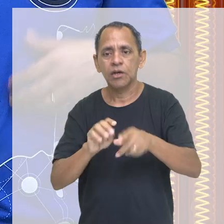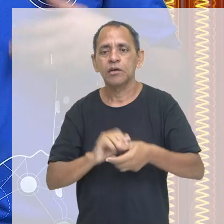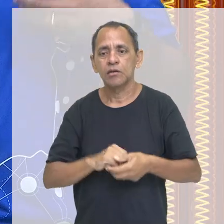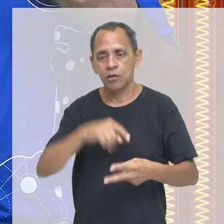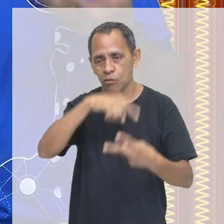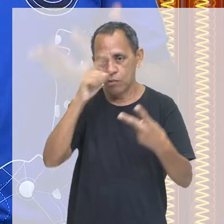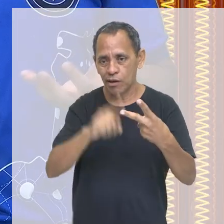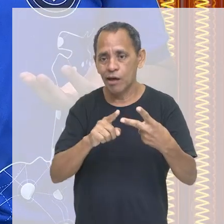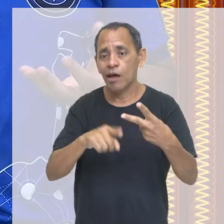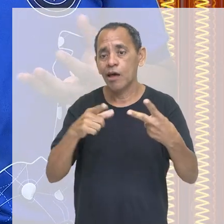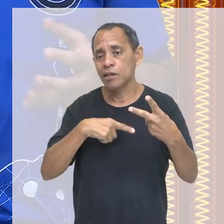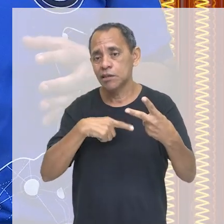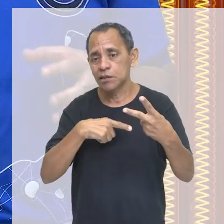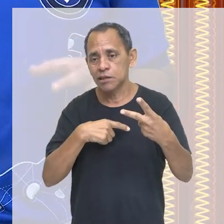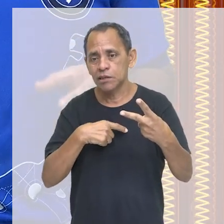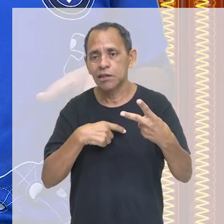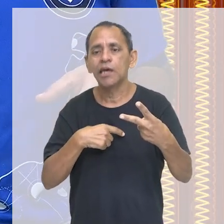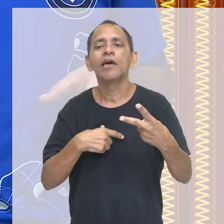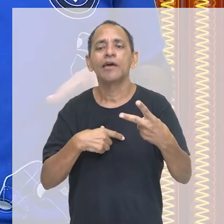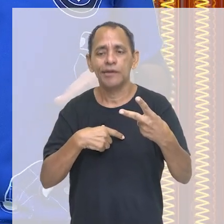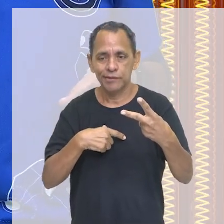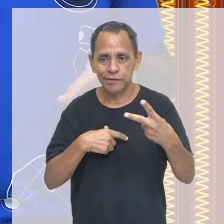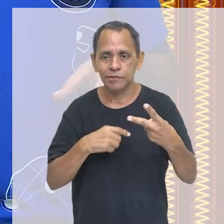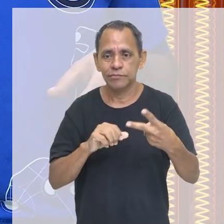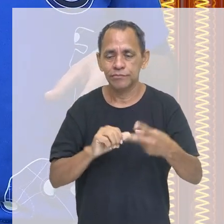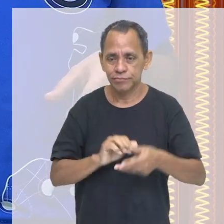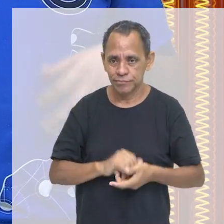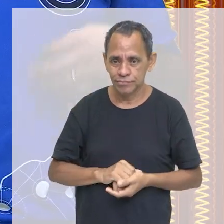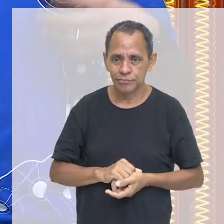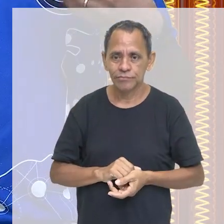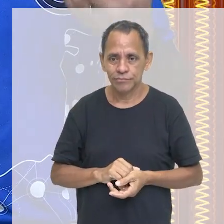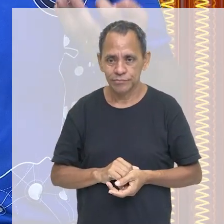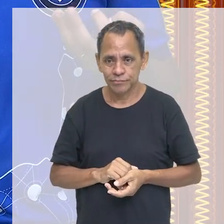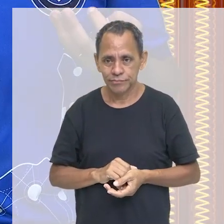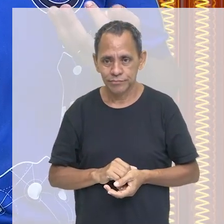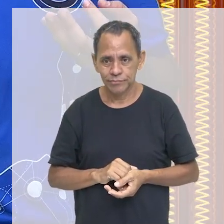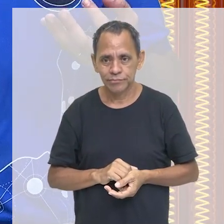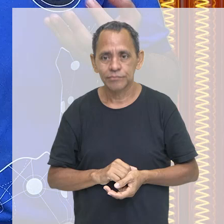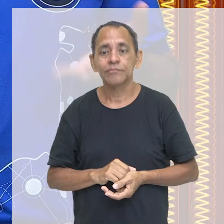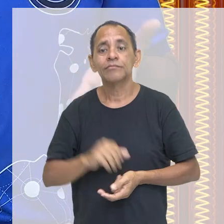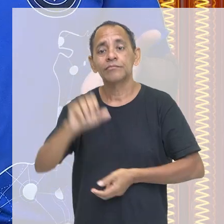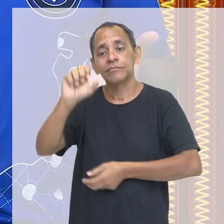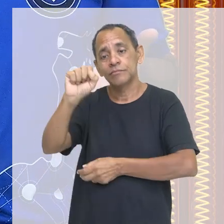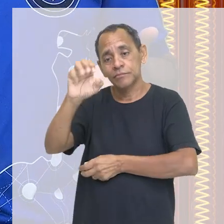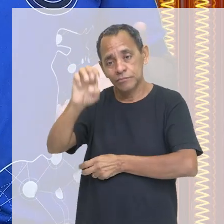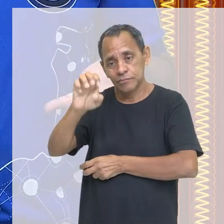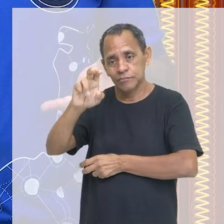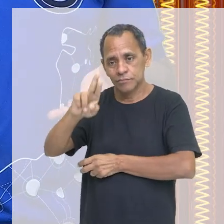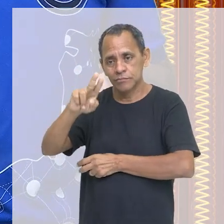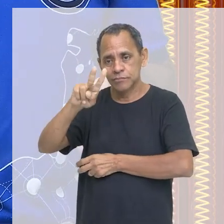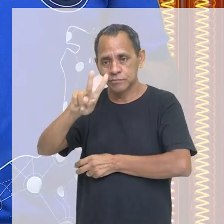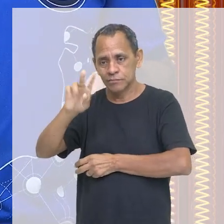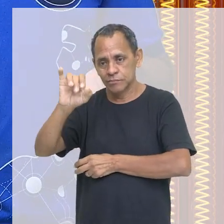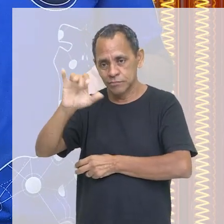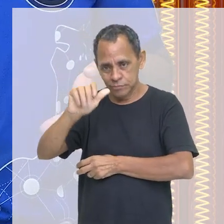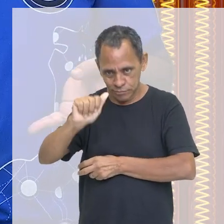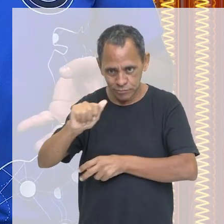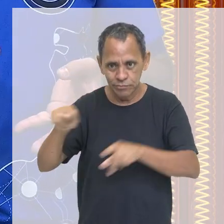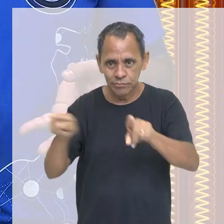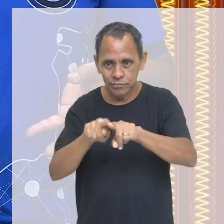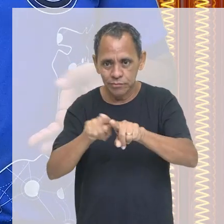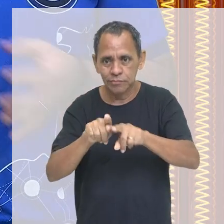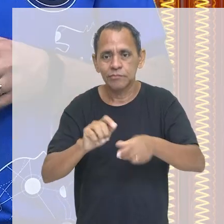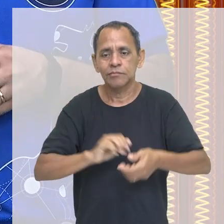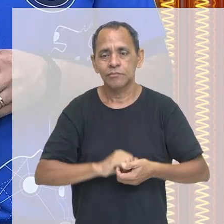da Grande Sérvia, tá, gente? Aqueles países que são os eslavos, que originalmente vêm ali da